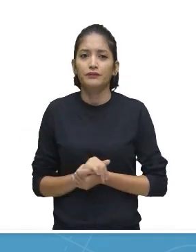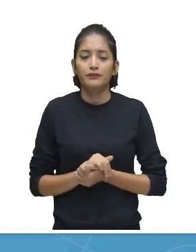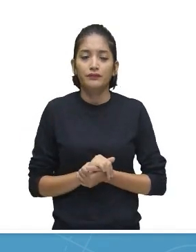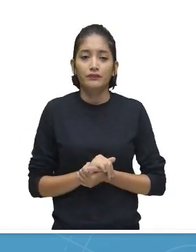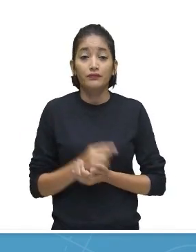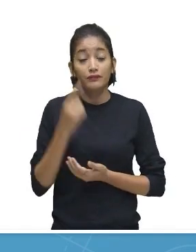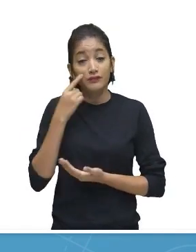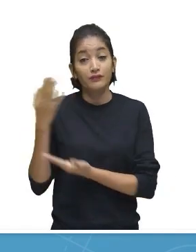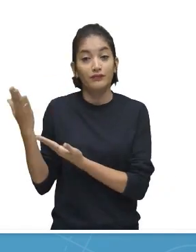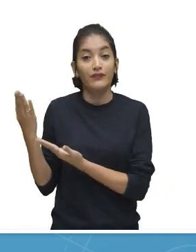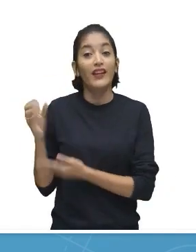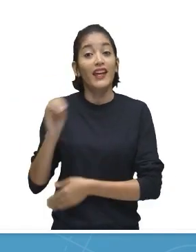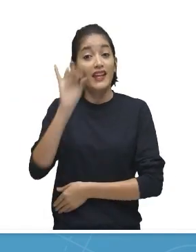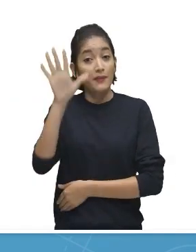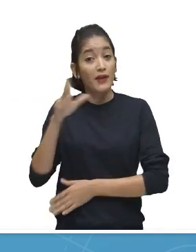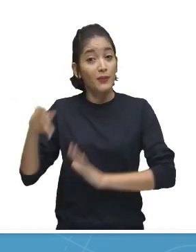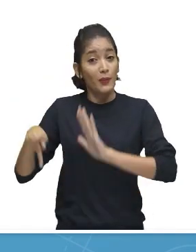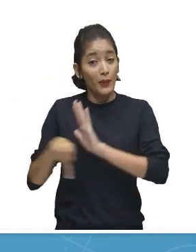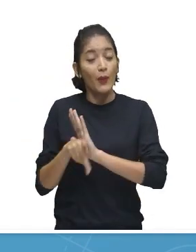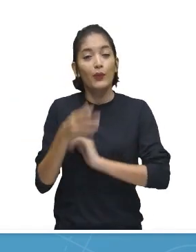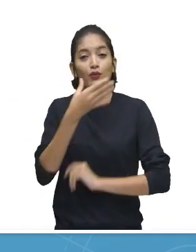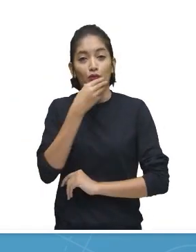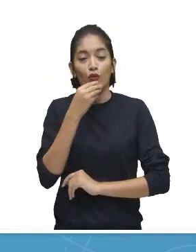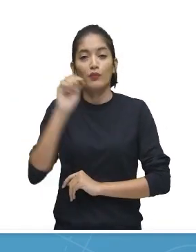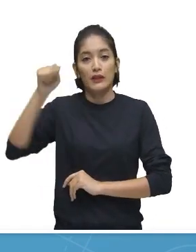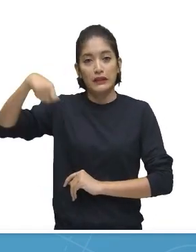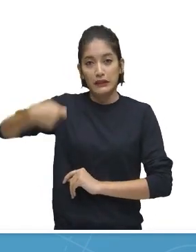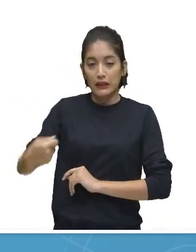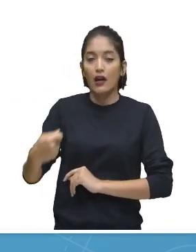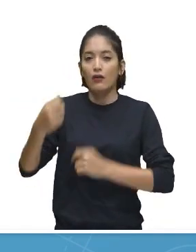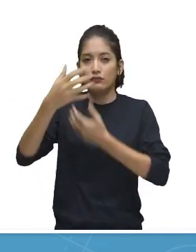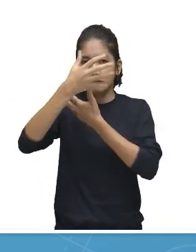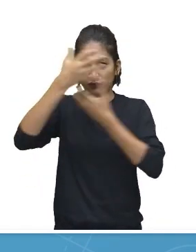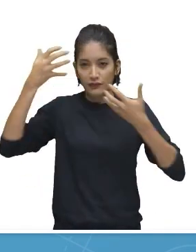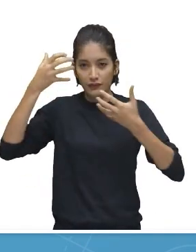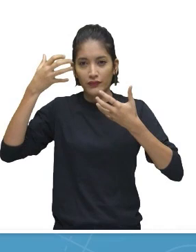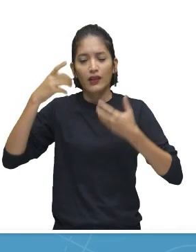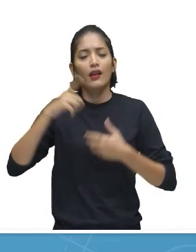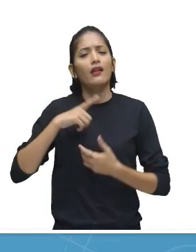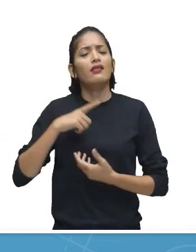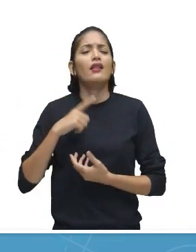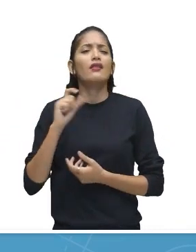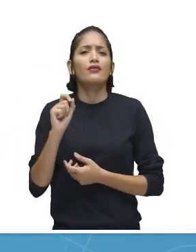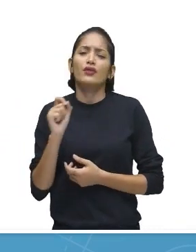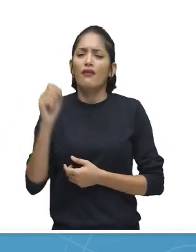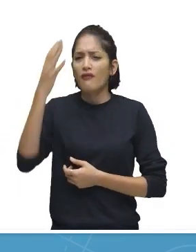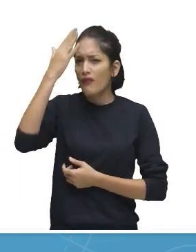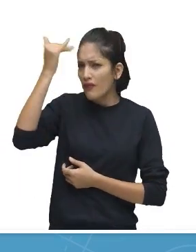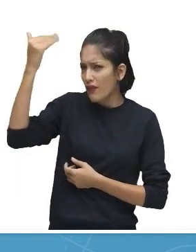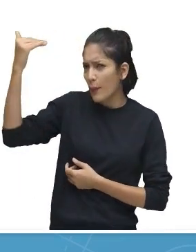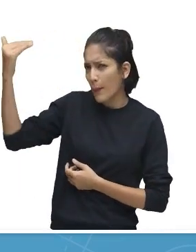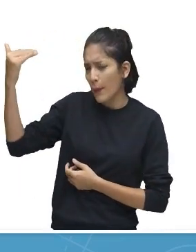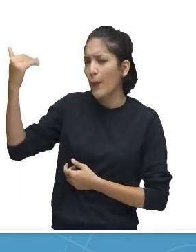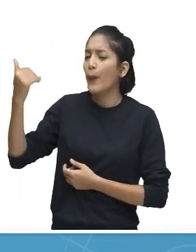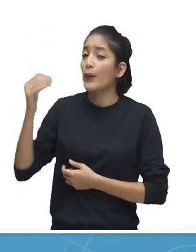é a imagem do Pablo Picasso, que ele foi um artista que teve muito êxito na pintura,